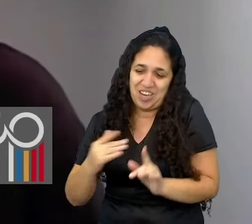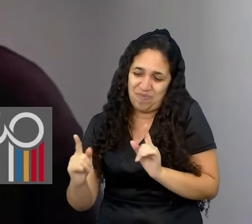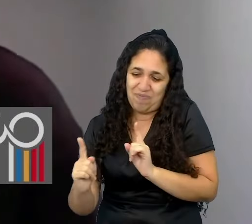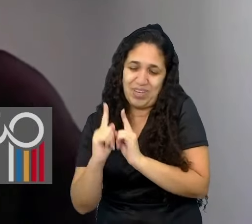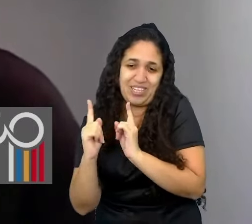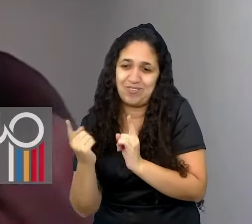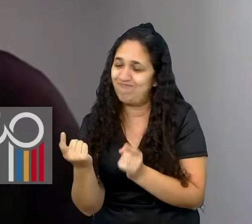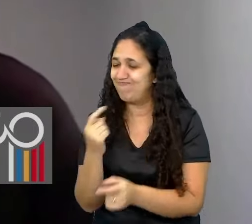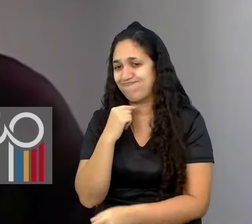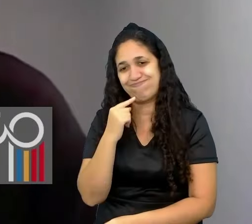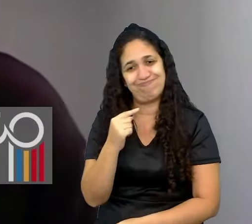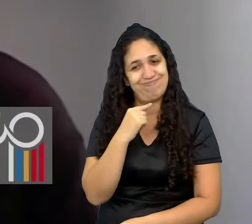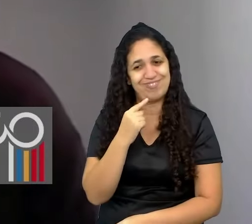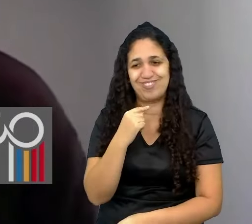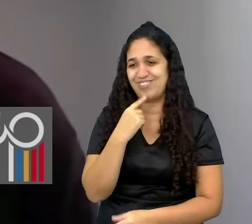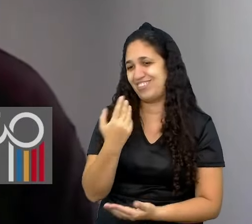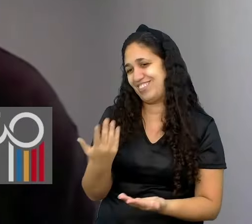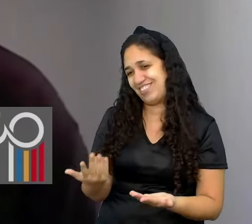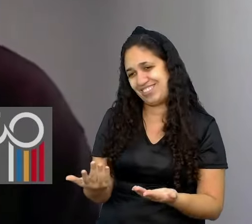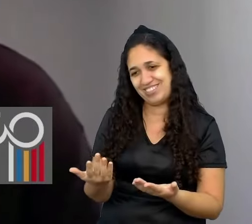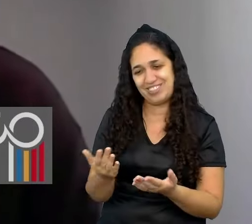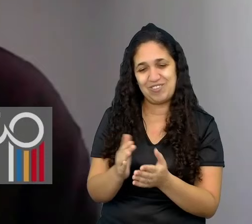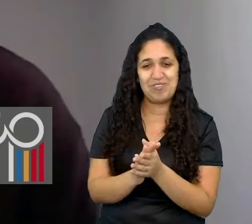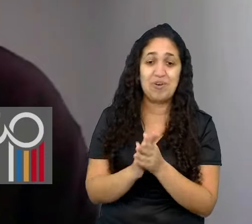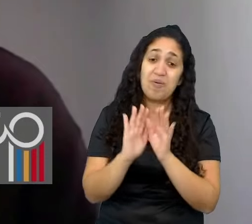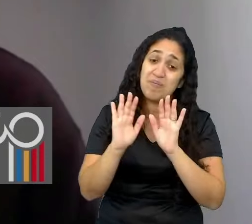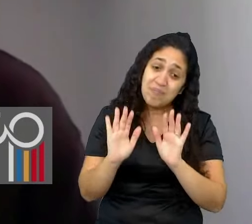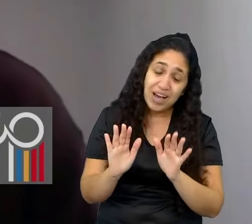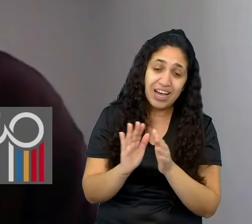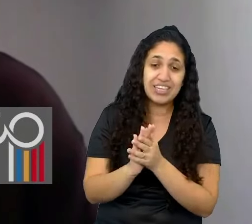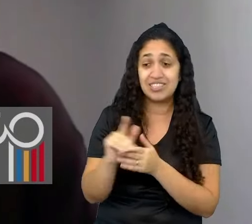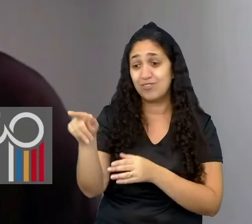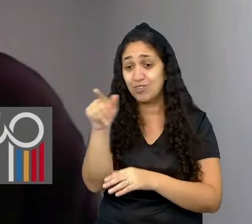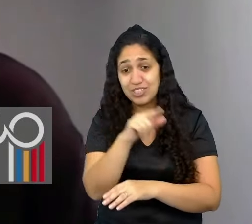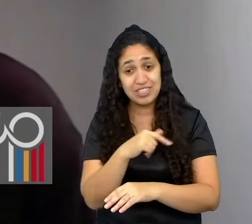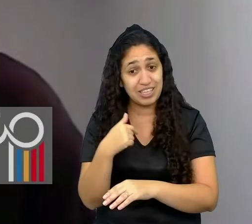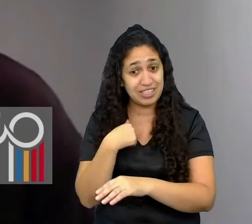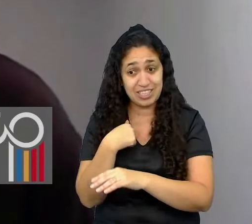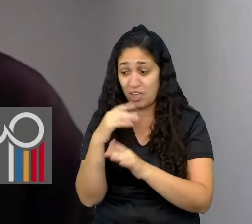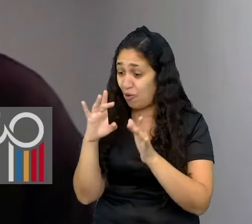não consigo, né? A gente não tem essa... Mas vocês podem contar